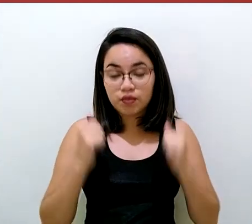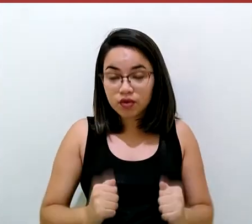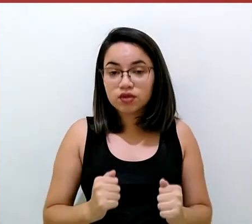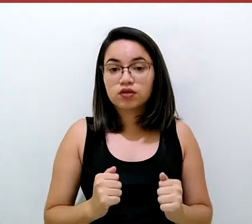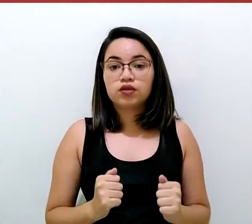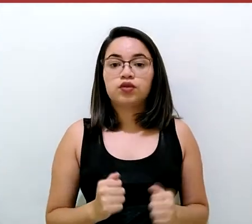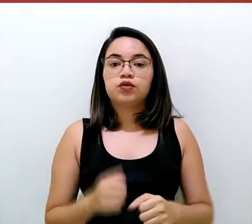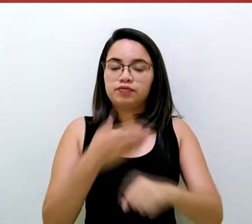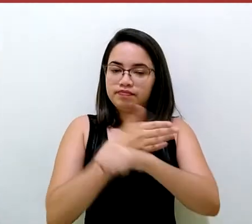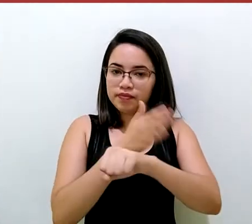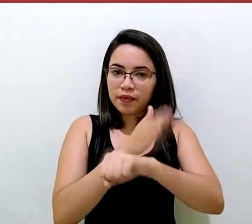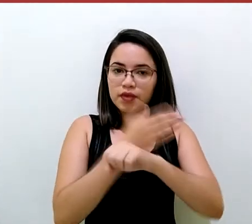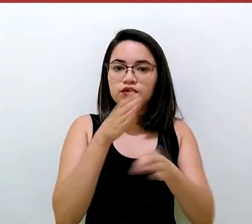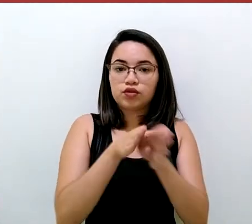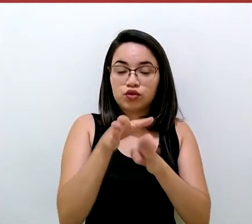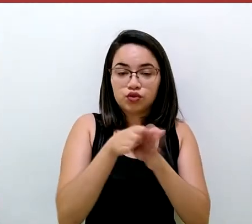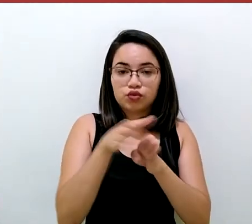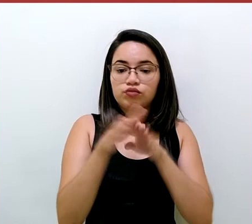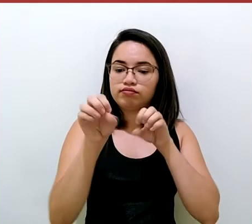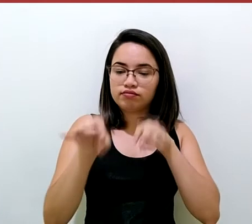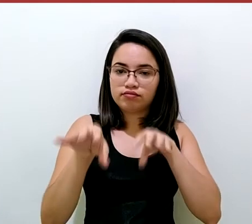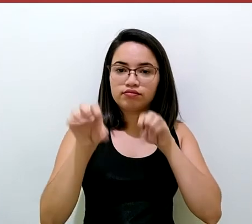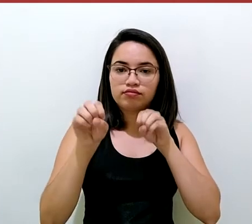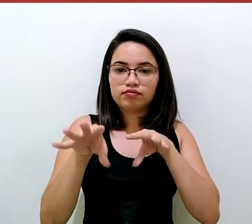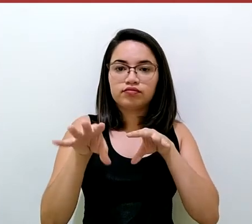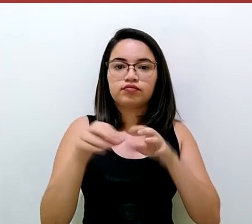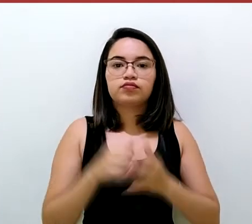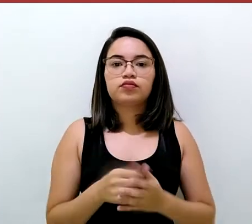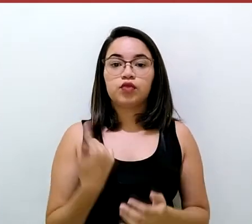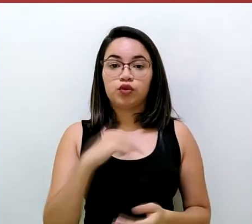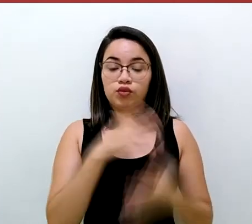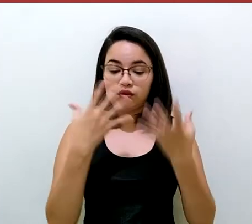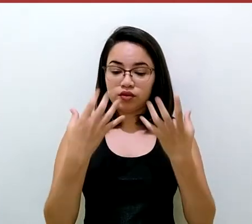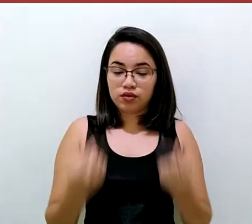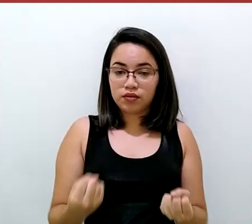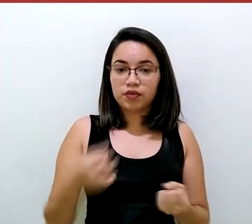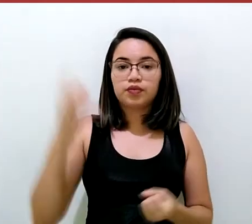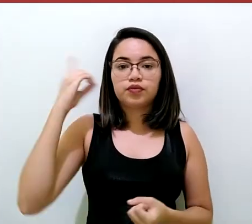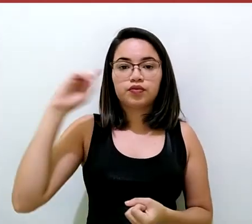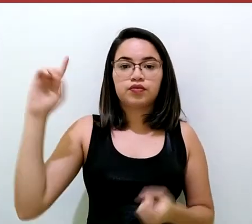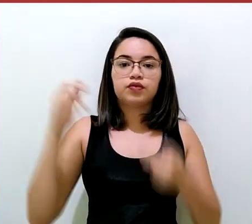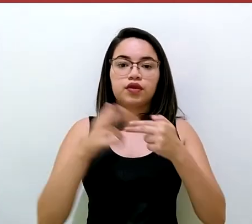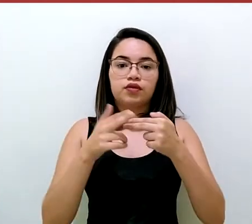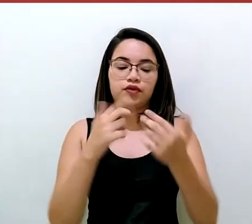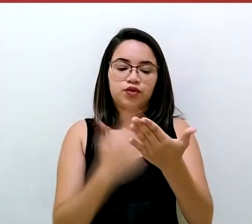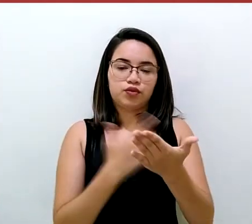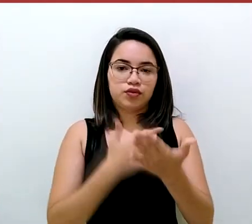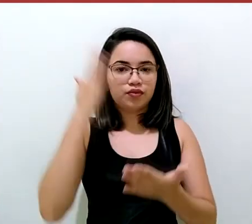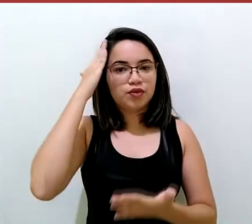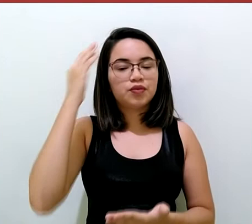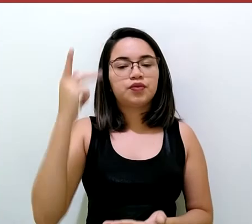possamos colocar em prática as instruções e os ensinos que recebemos de Deus